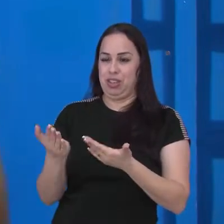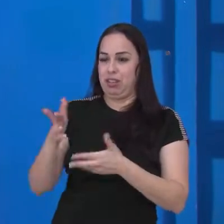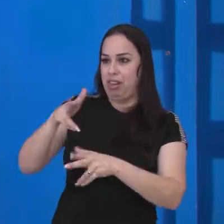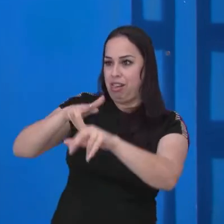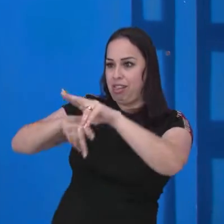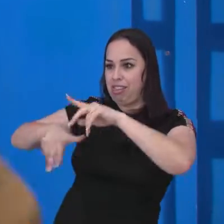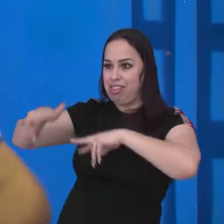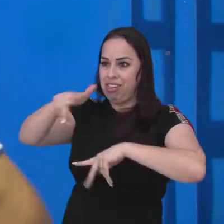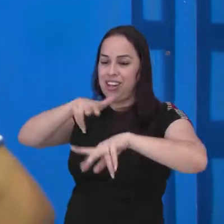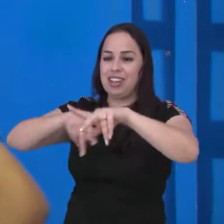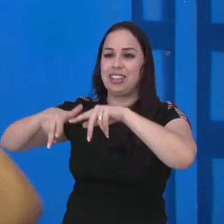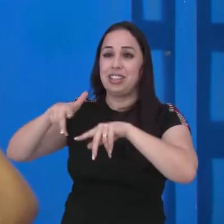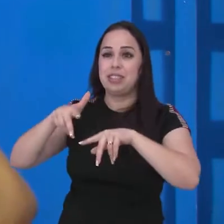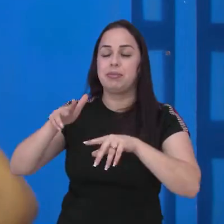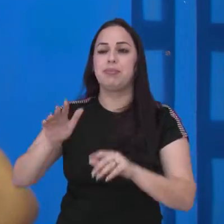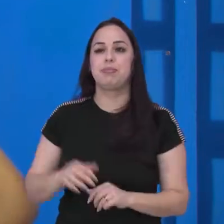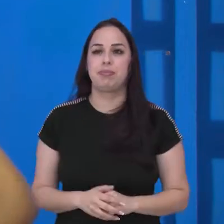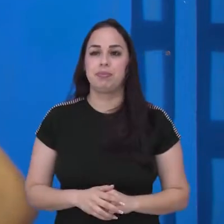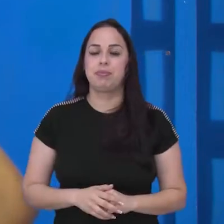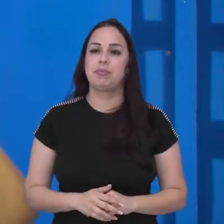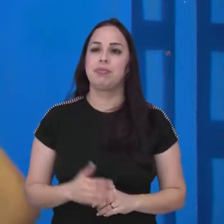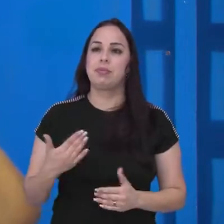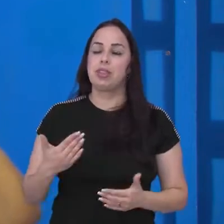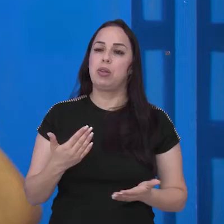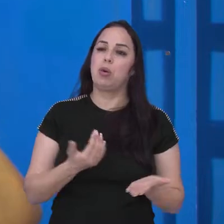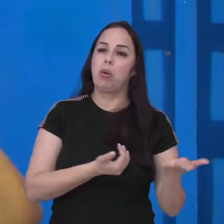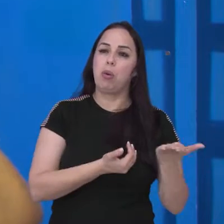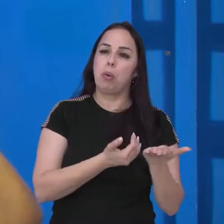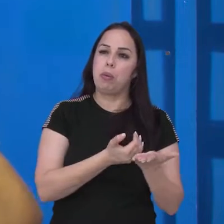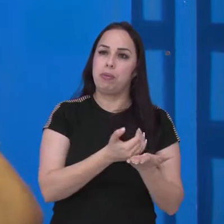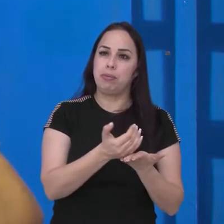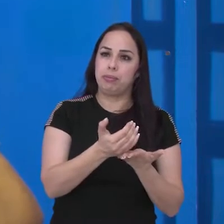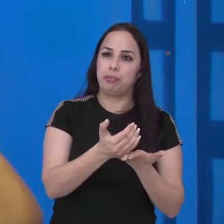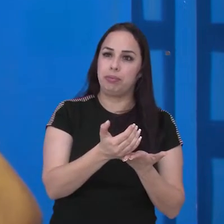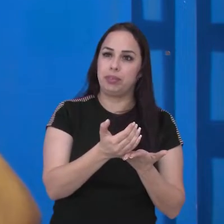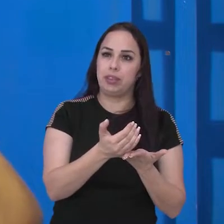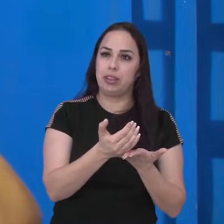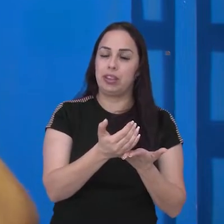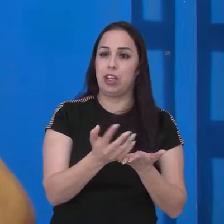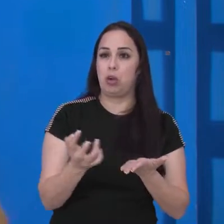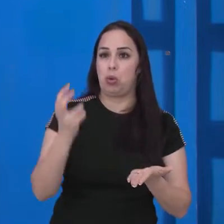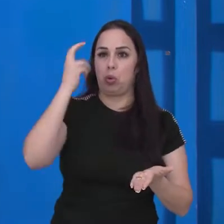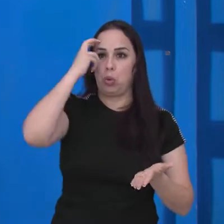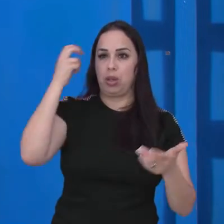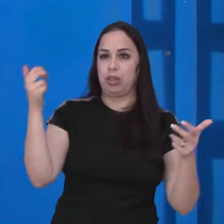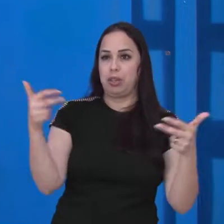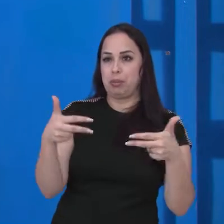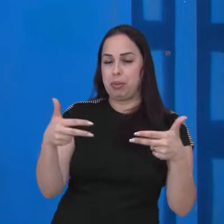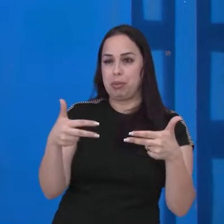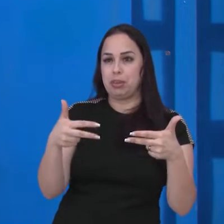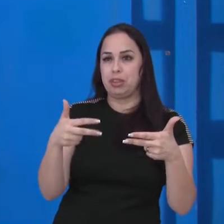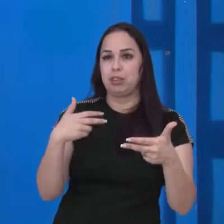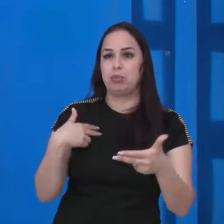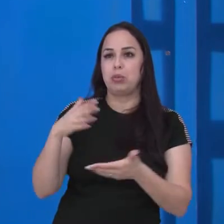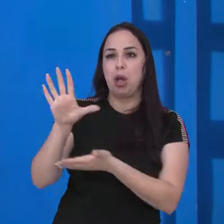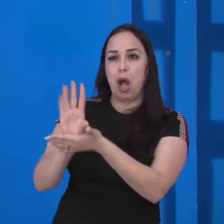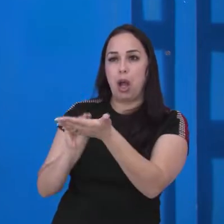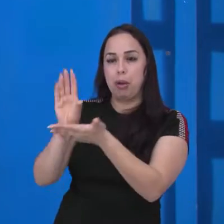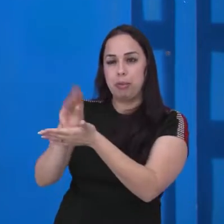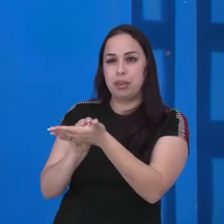todo mundo diferente, né? E aí, quando a gente começa na cultura hip hop, a gente começa a fazer imitação, ou